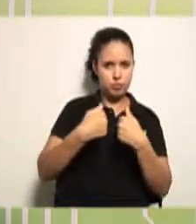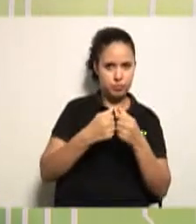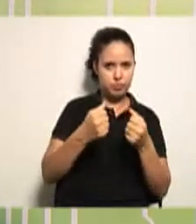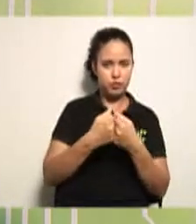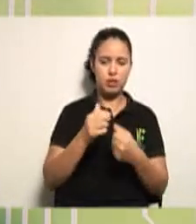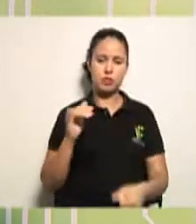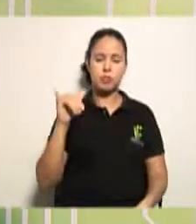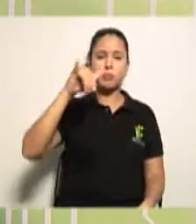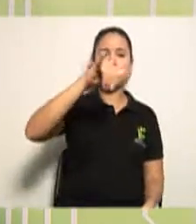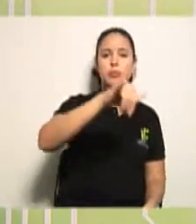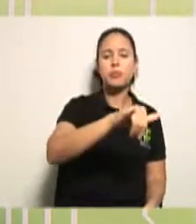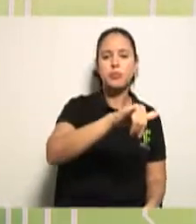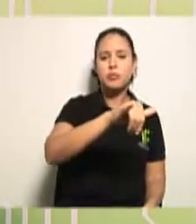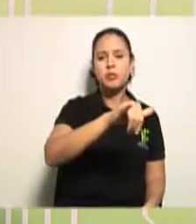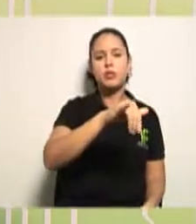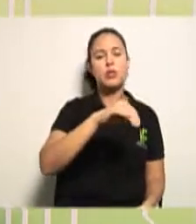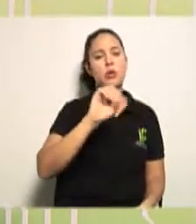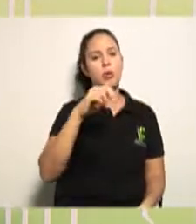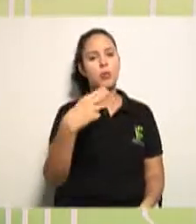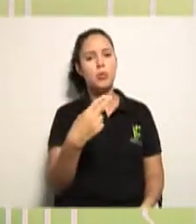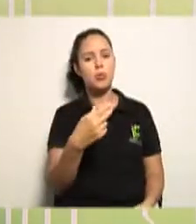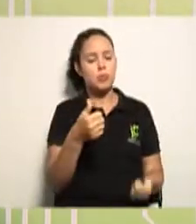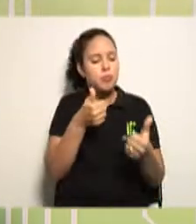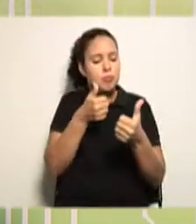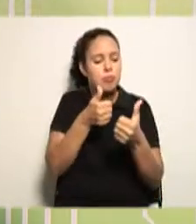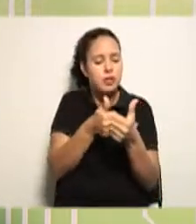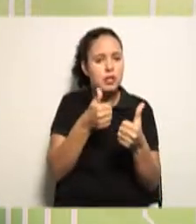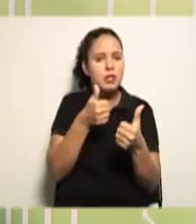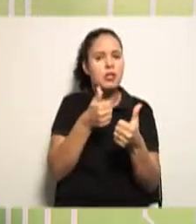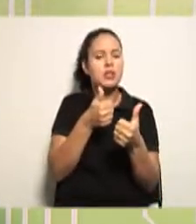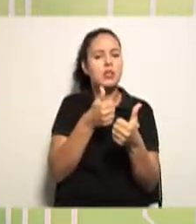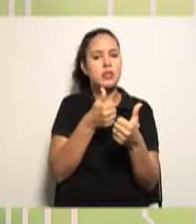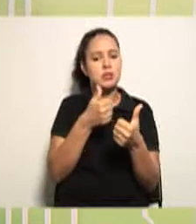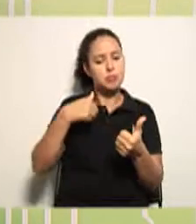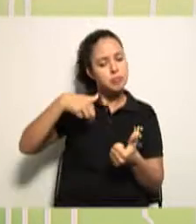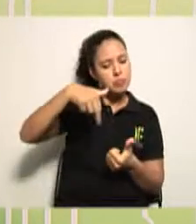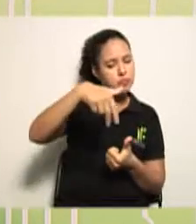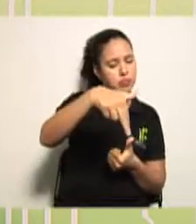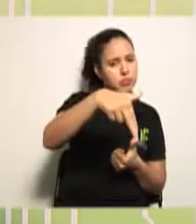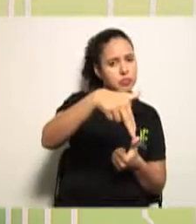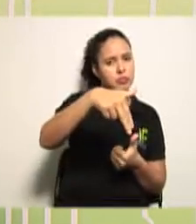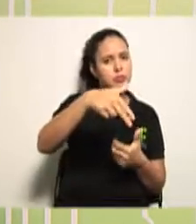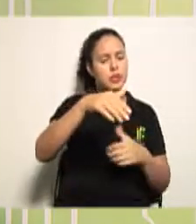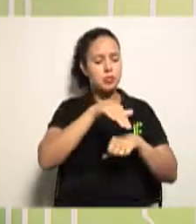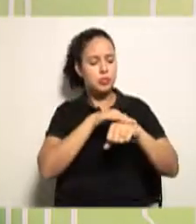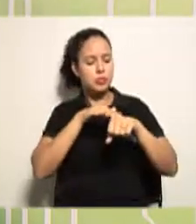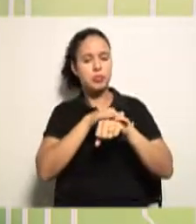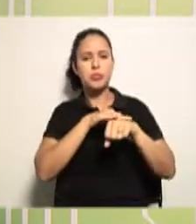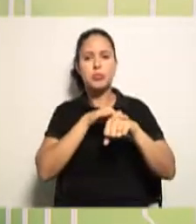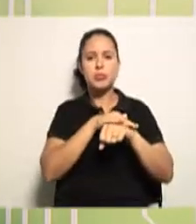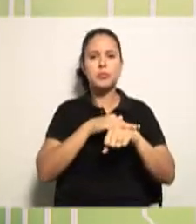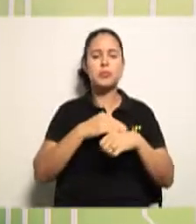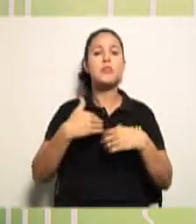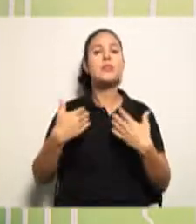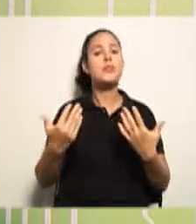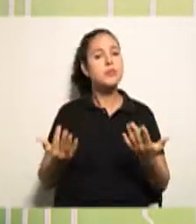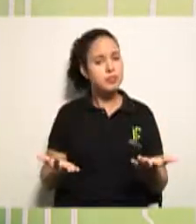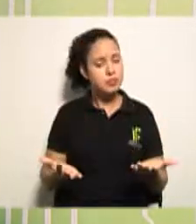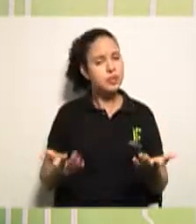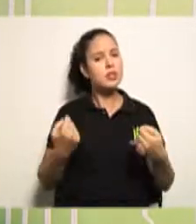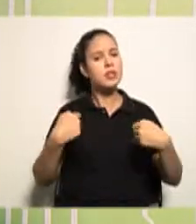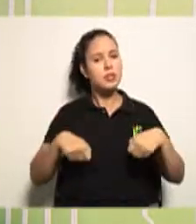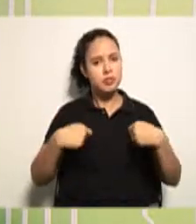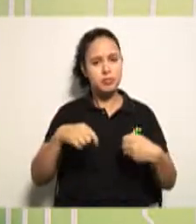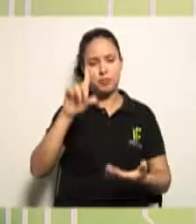se eu vou de avião, ou se é bem próximo que nós vamos caminhando, conversando, a família. Tudo isso precisa tomar